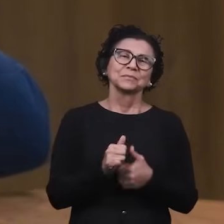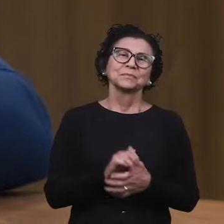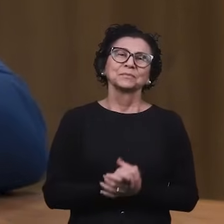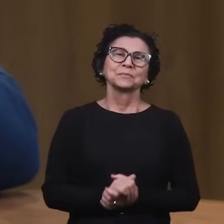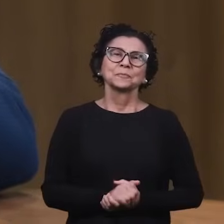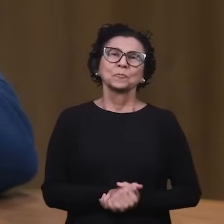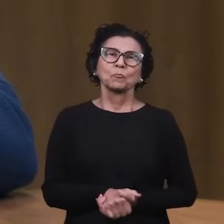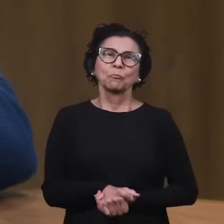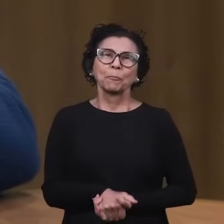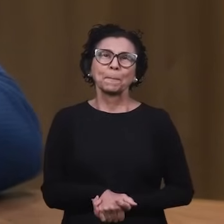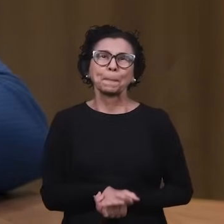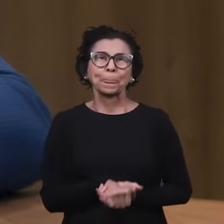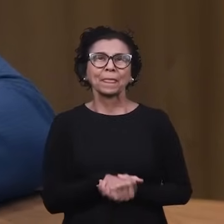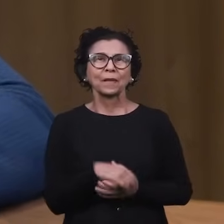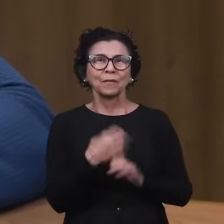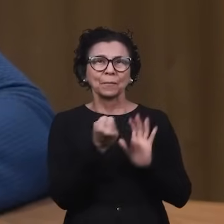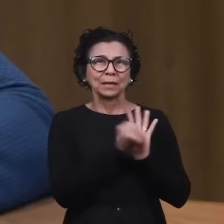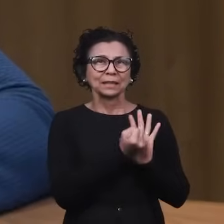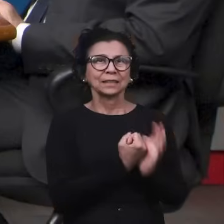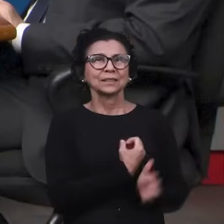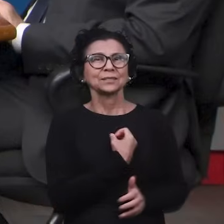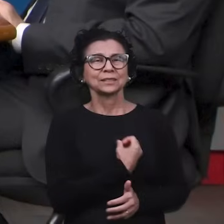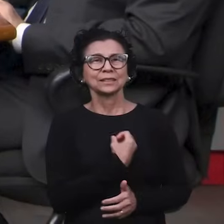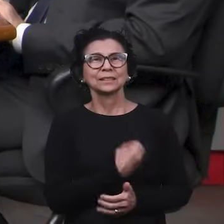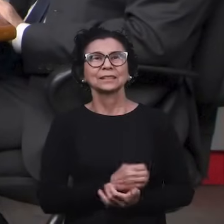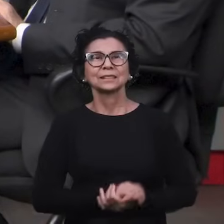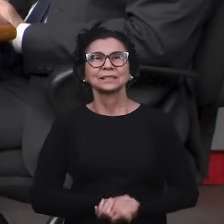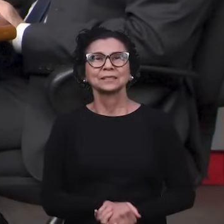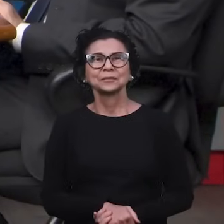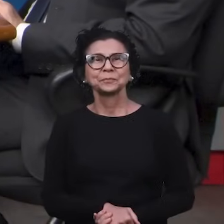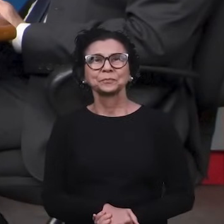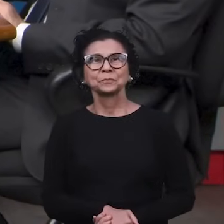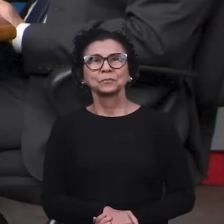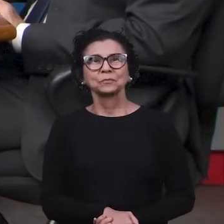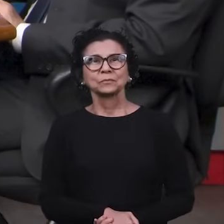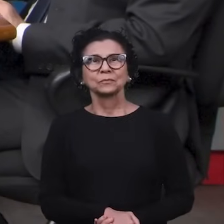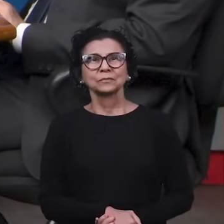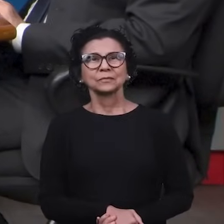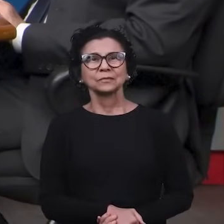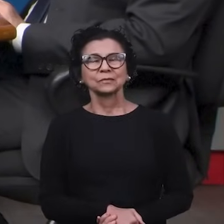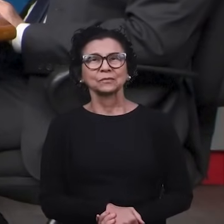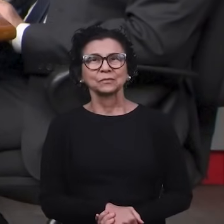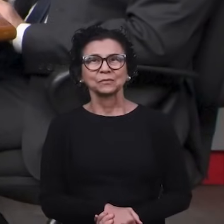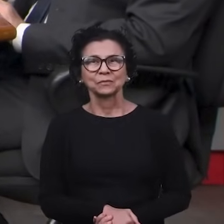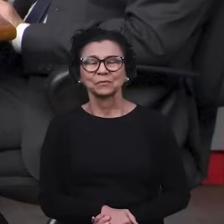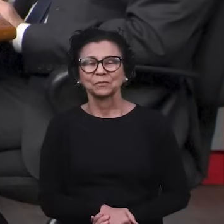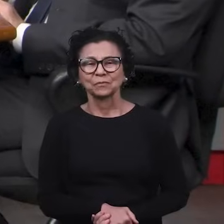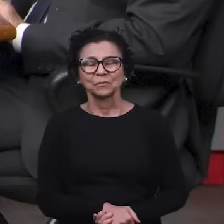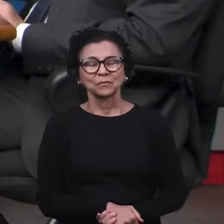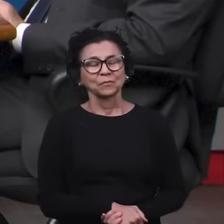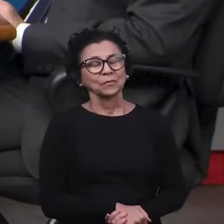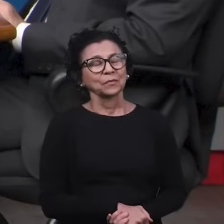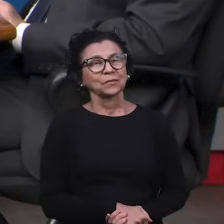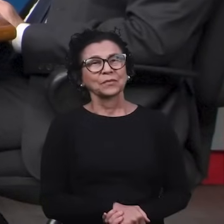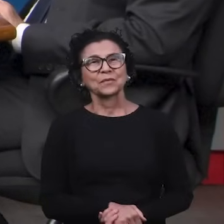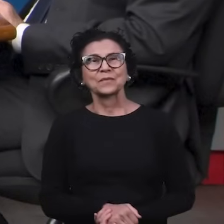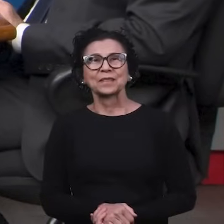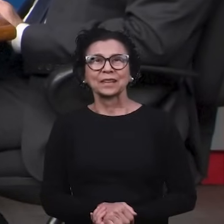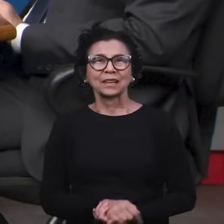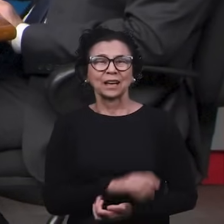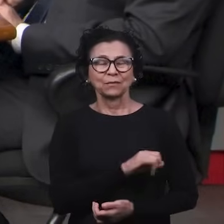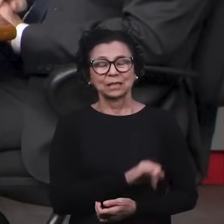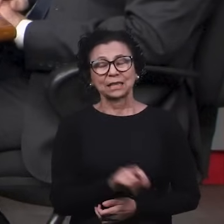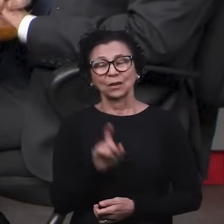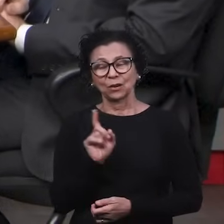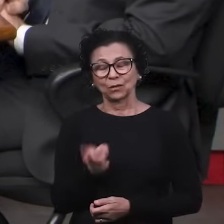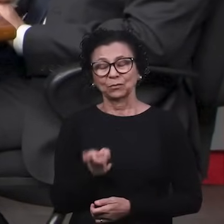porque aquilo vai marcar a vida deles. E você diga para essa criança, você mudou de classe, mas sempre vai ser meu amigo. Ele vai